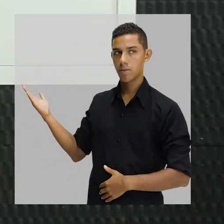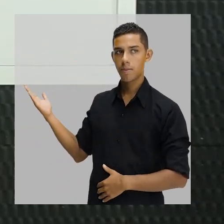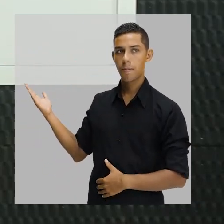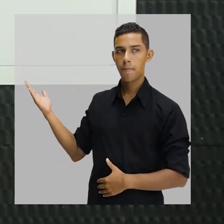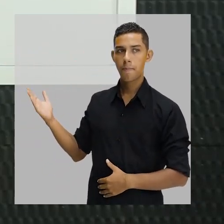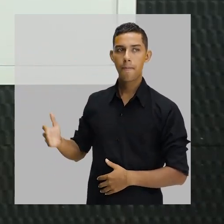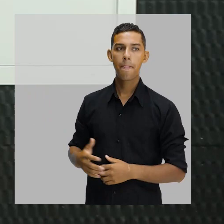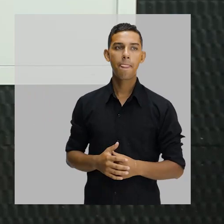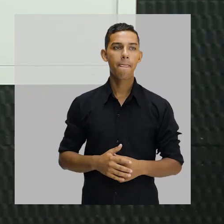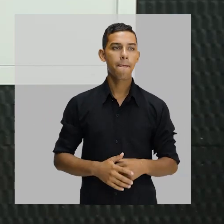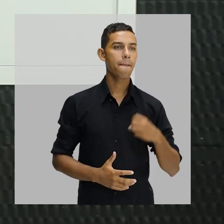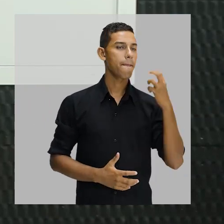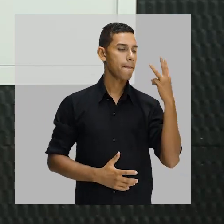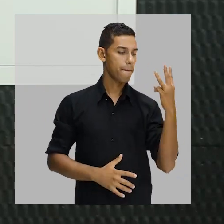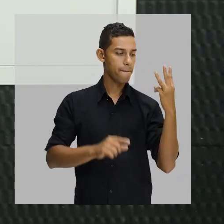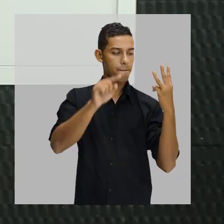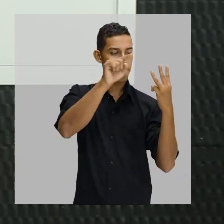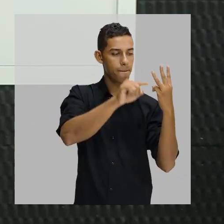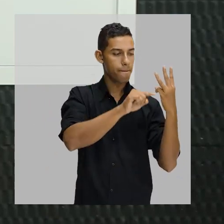3t